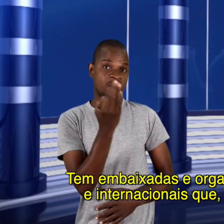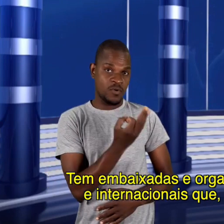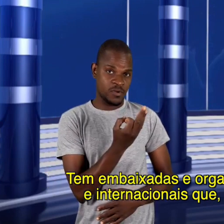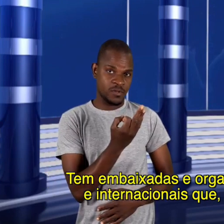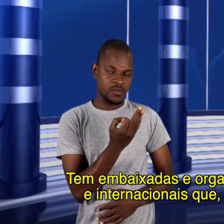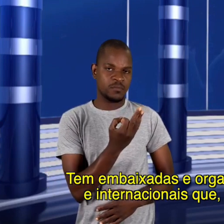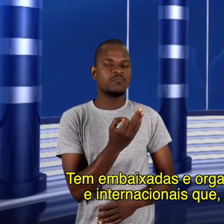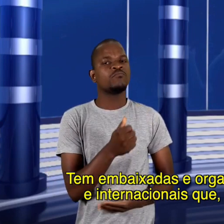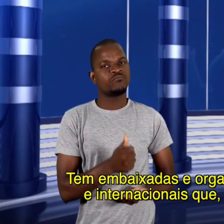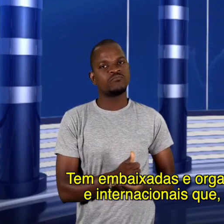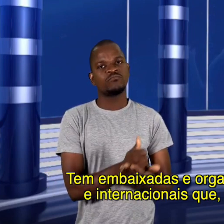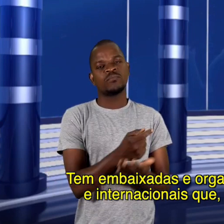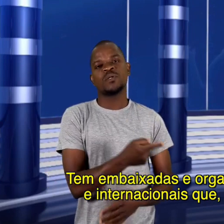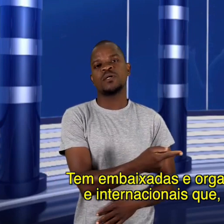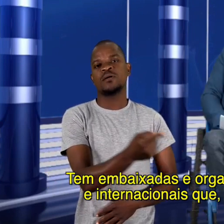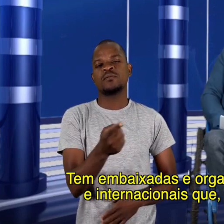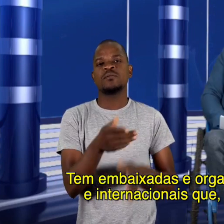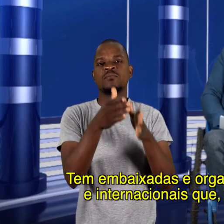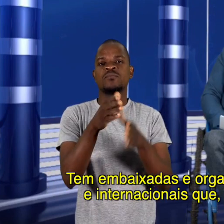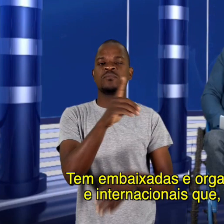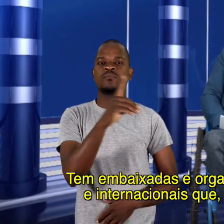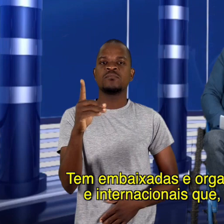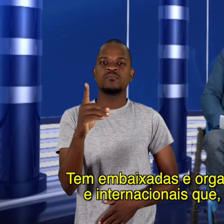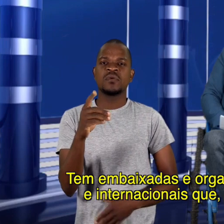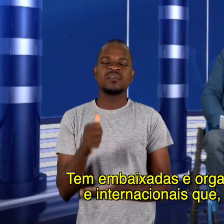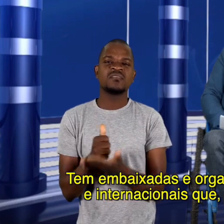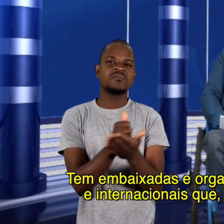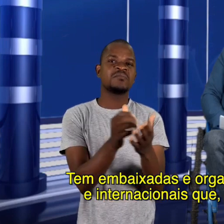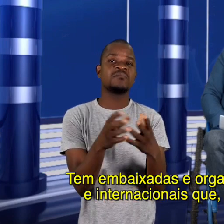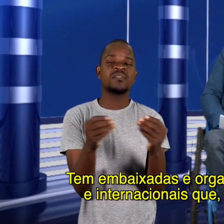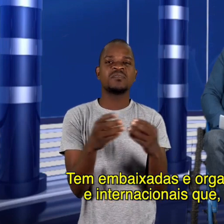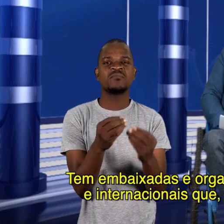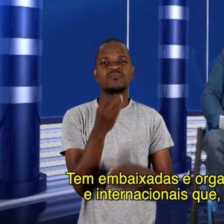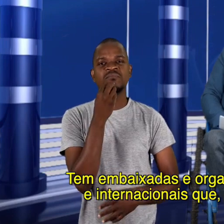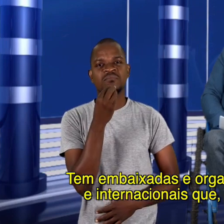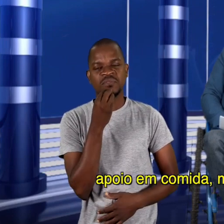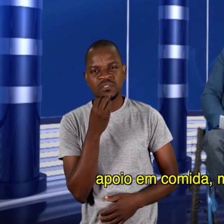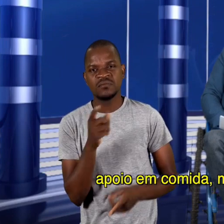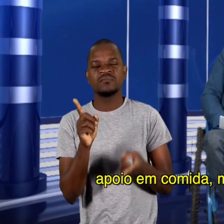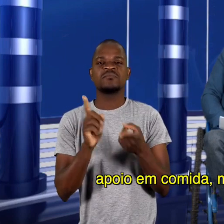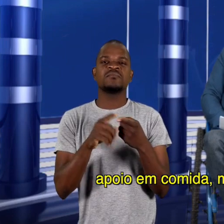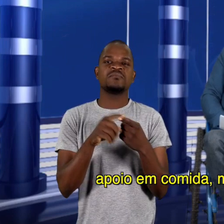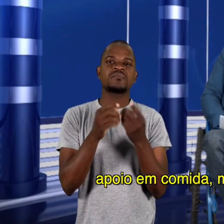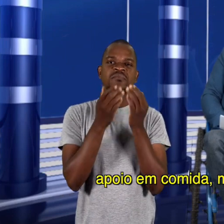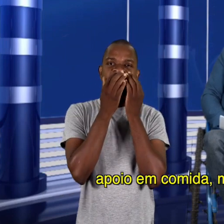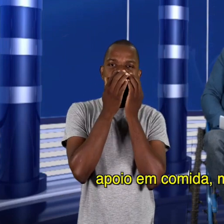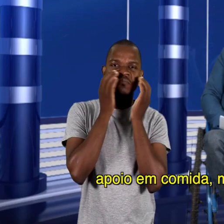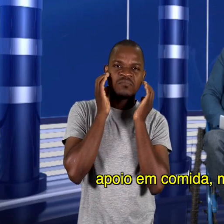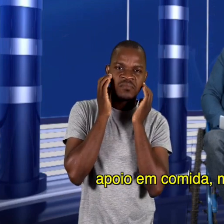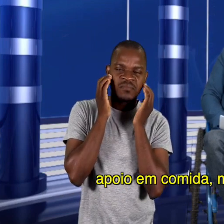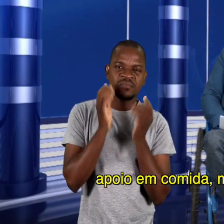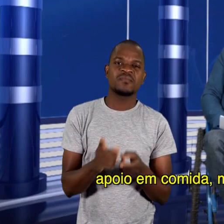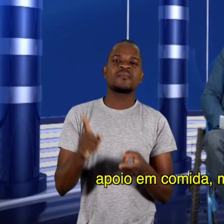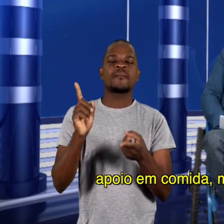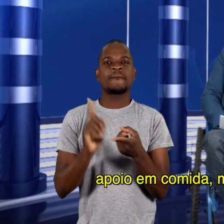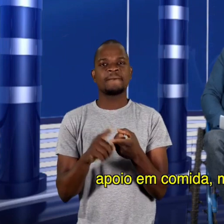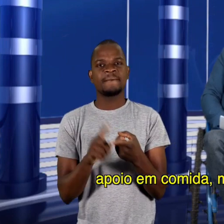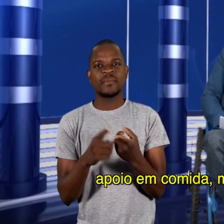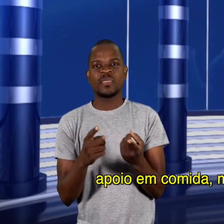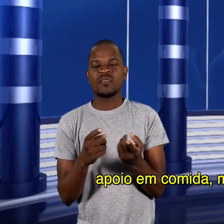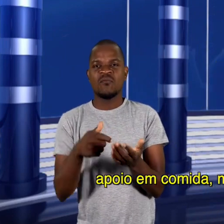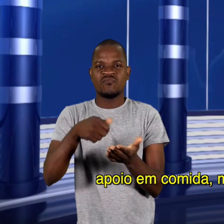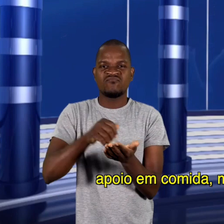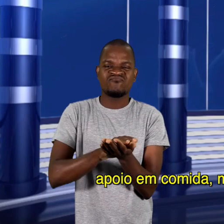e internacionais, que podiam, através do FAMOD, dar-nos apoios. apoios internos de comida,